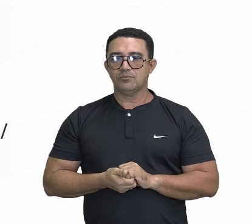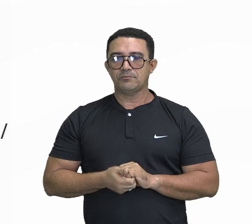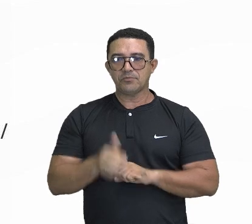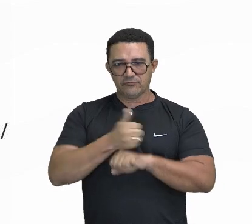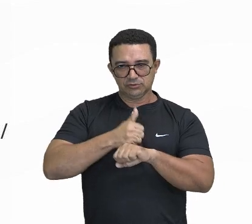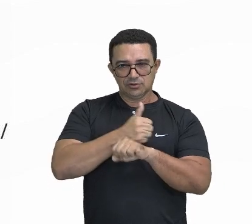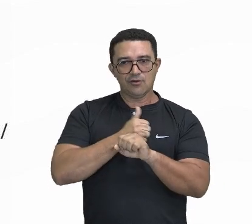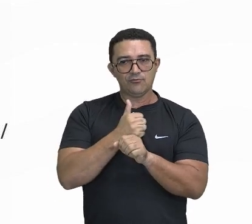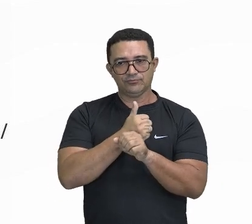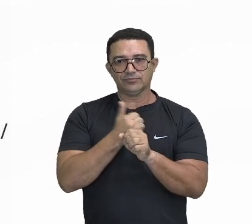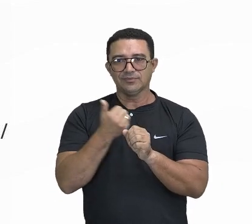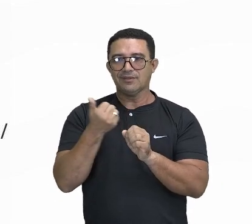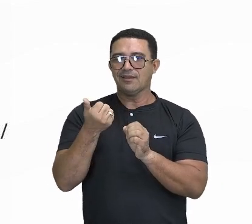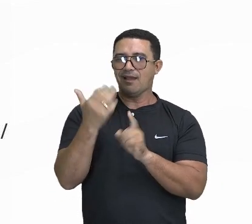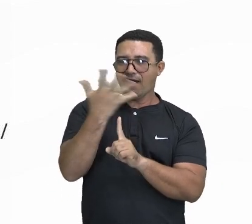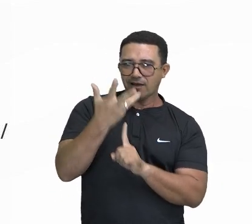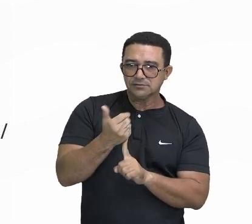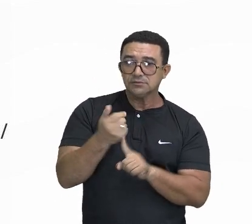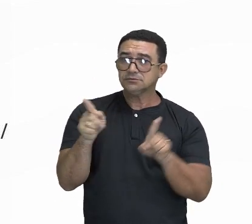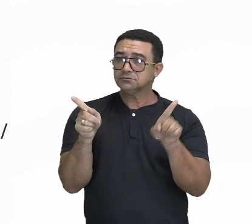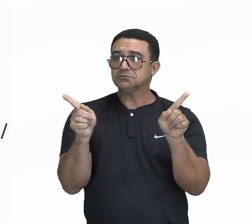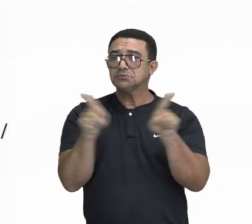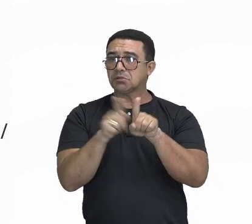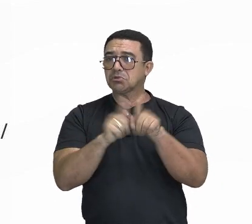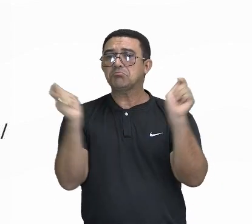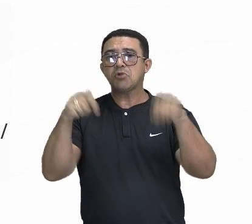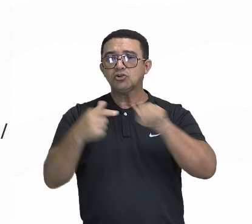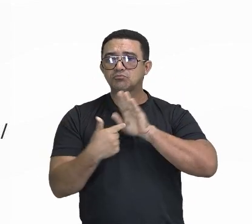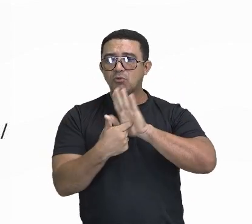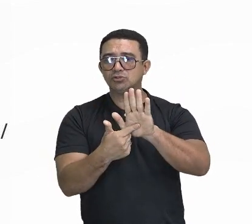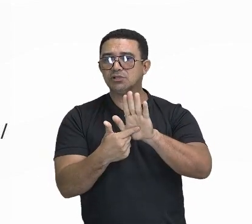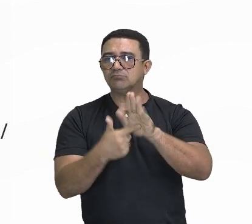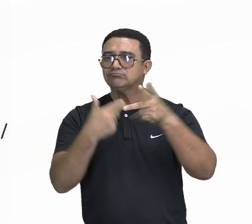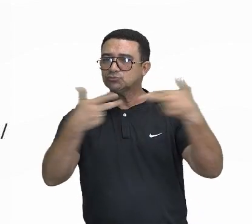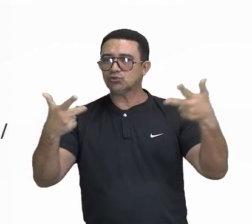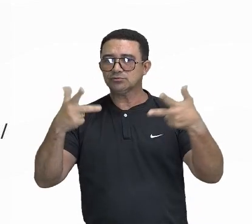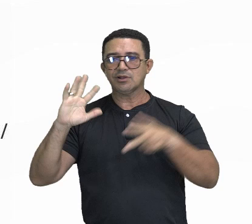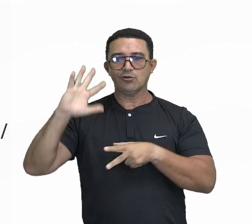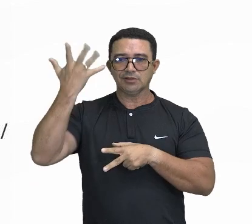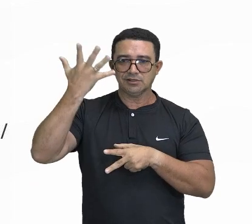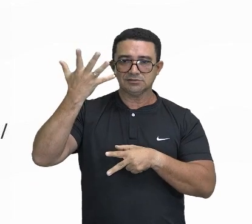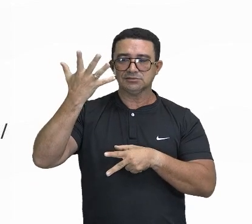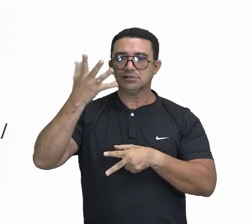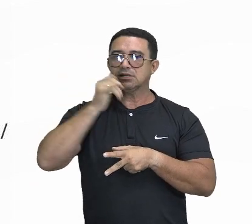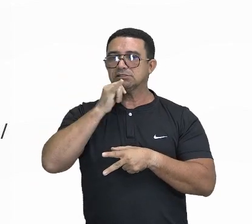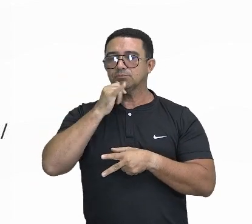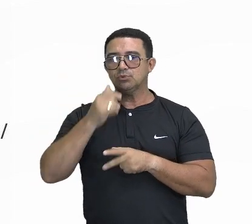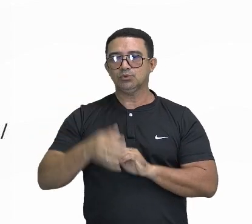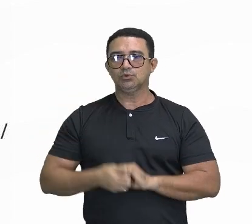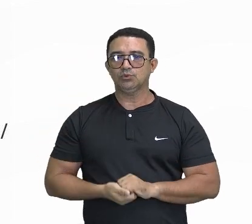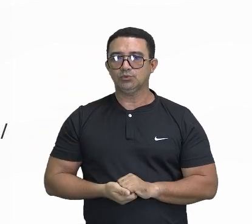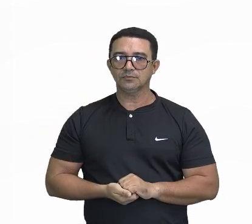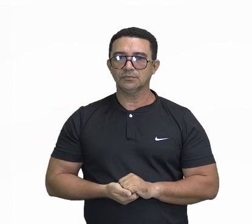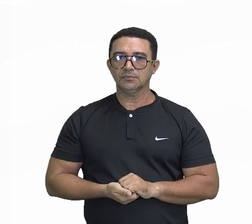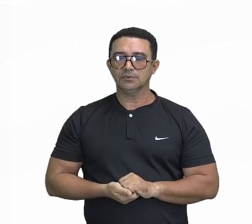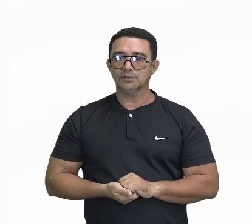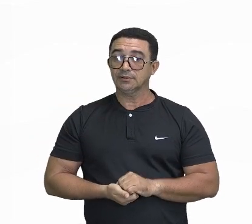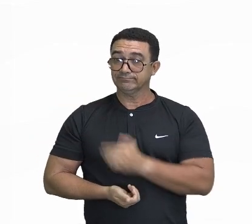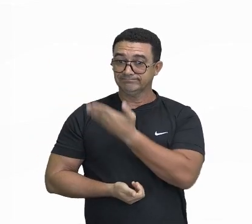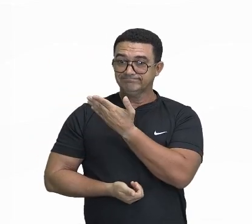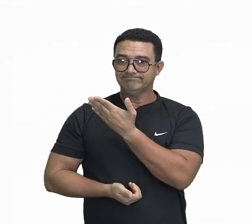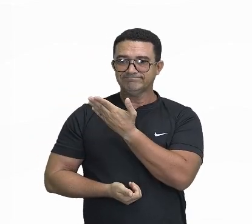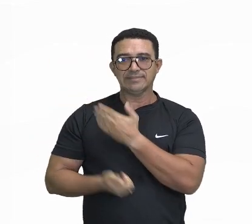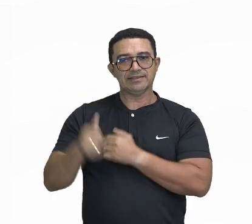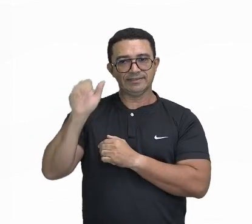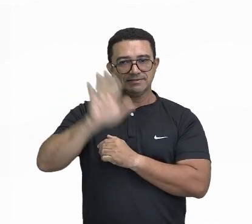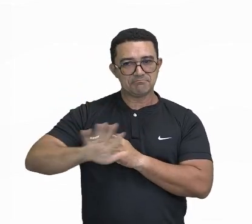pode retratar a realidade. Se vocês observarem essa imagem